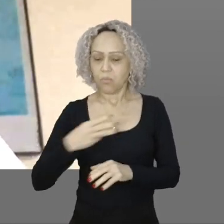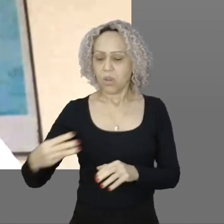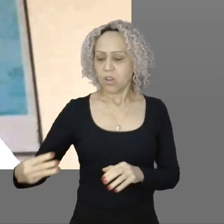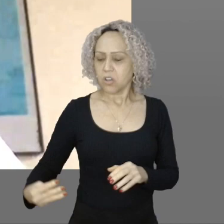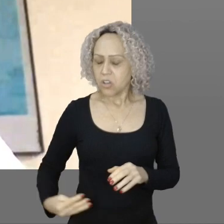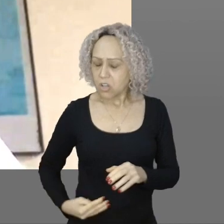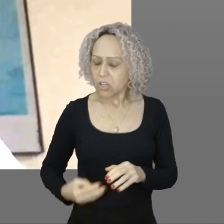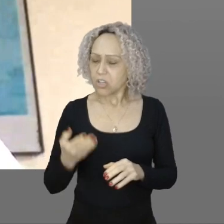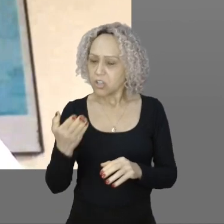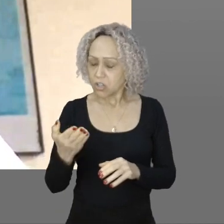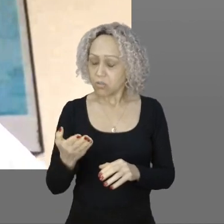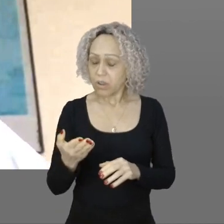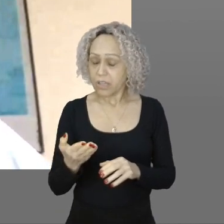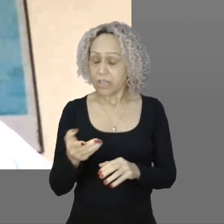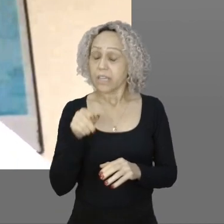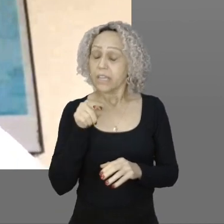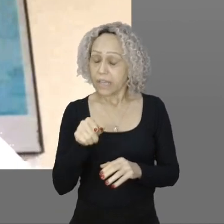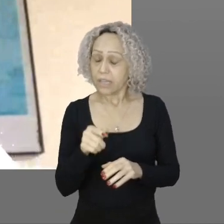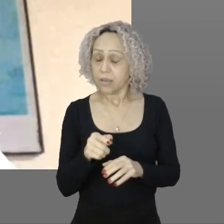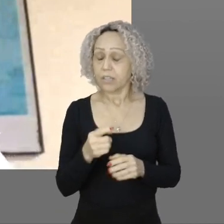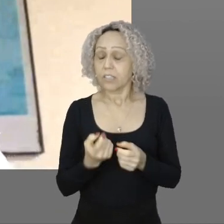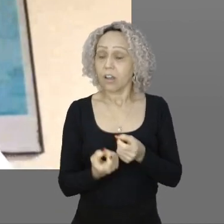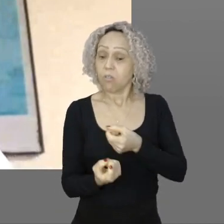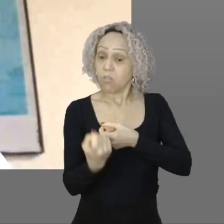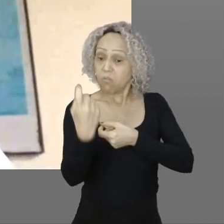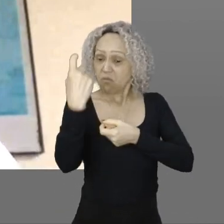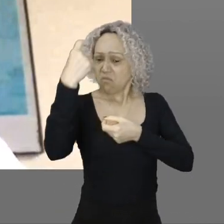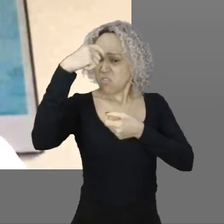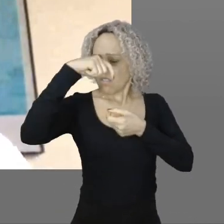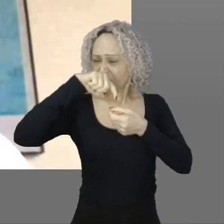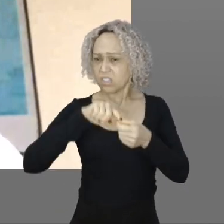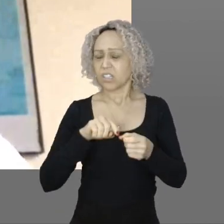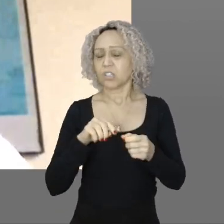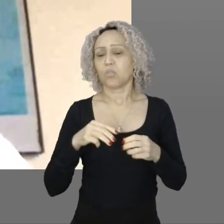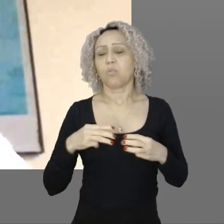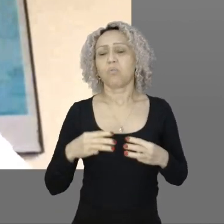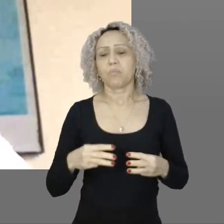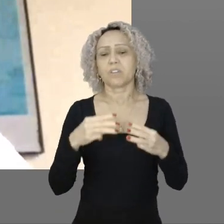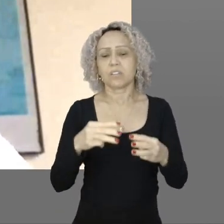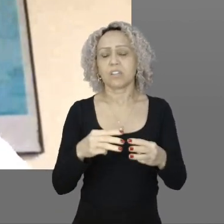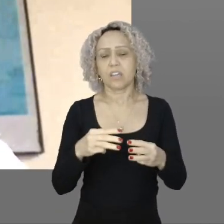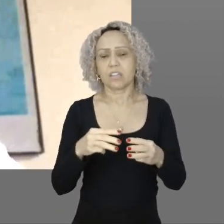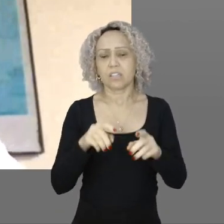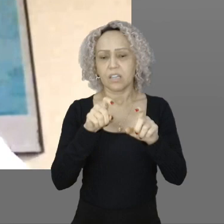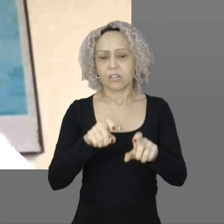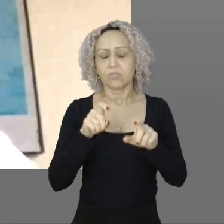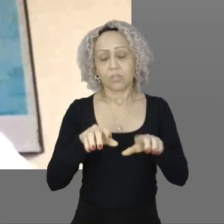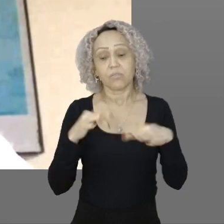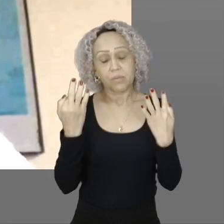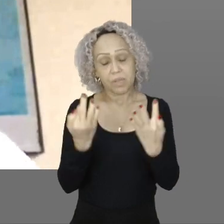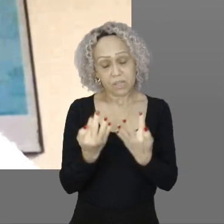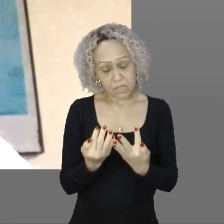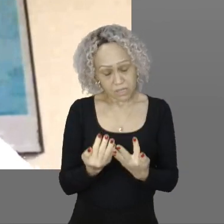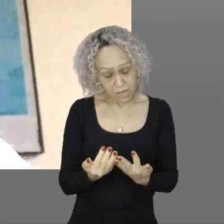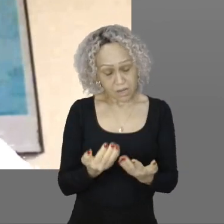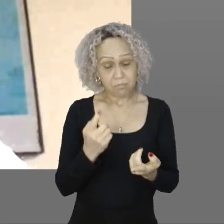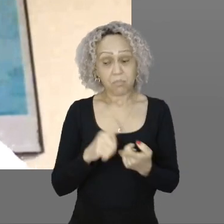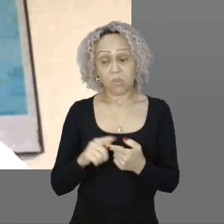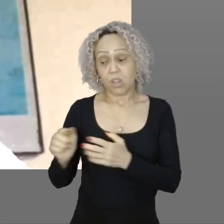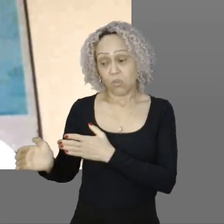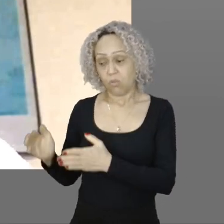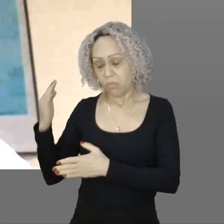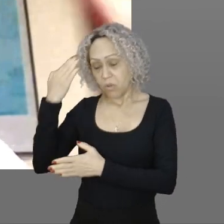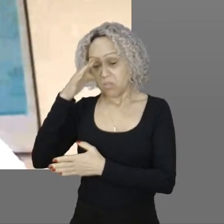estamos remontando todo o Ministério da Agricultura Familiar, como outros também, a cultura, que retomou intensamente